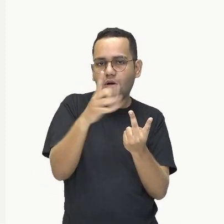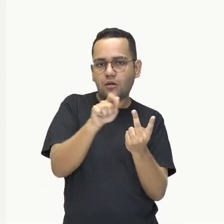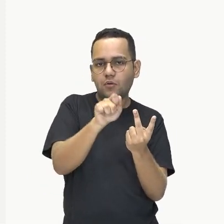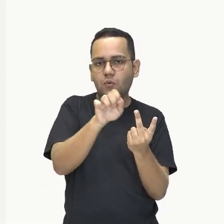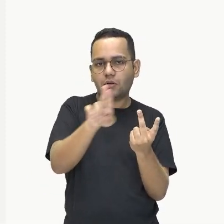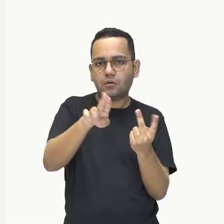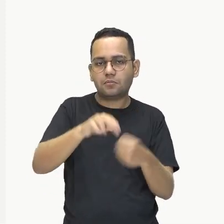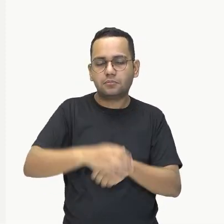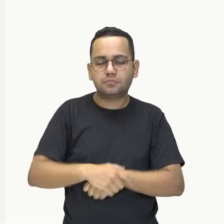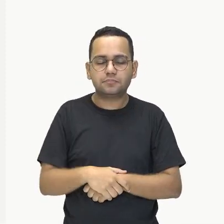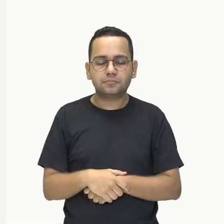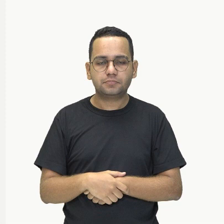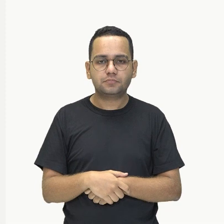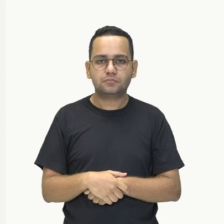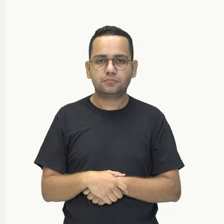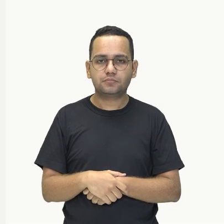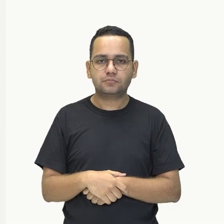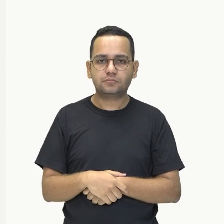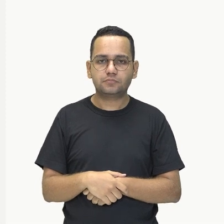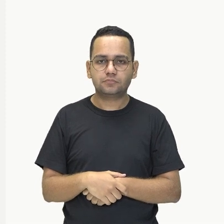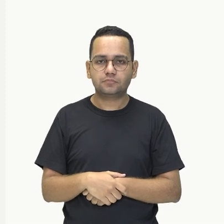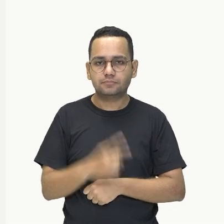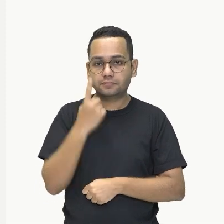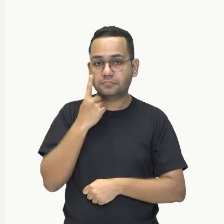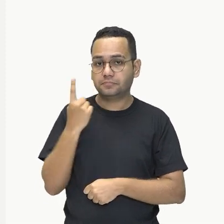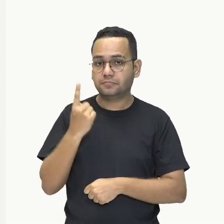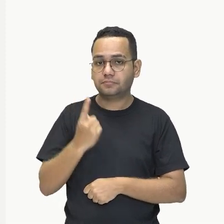Então, quarto grau.